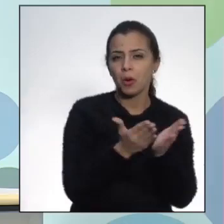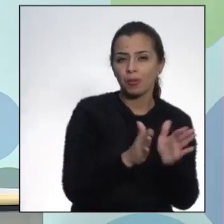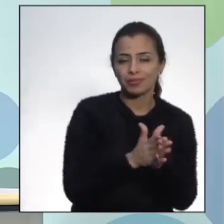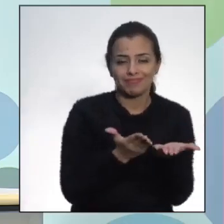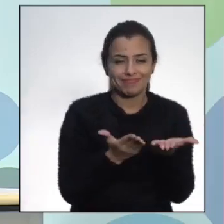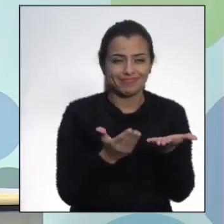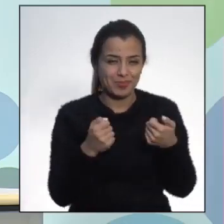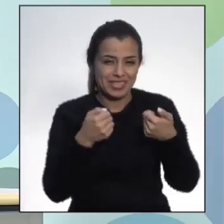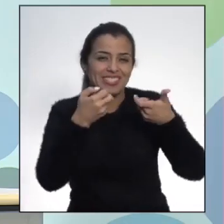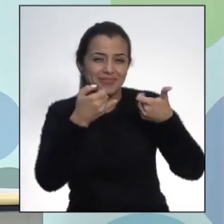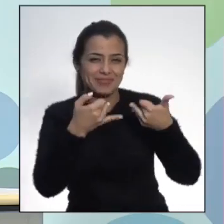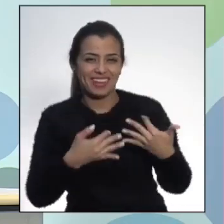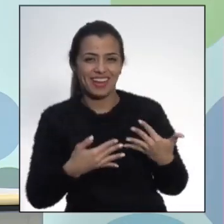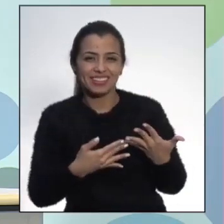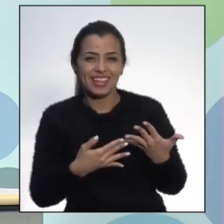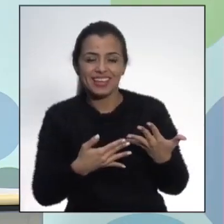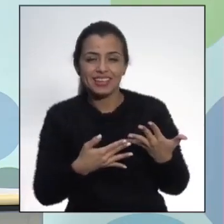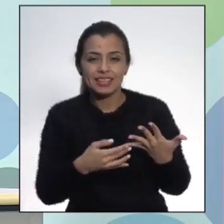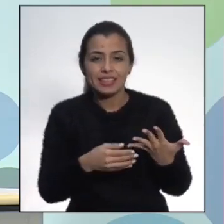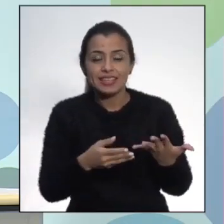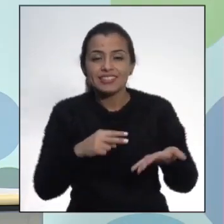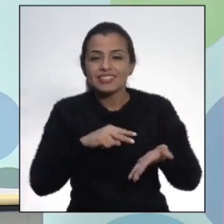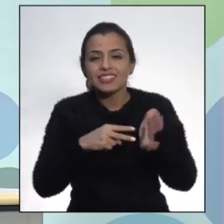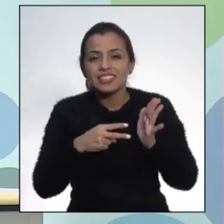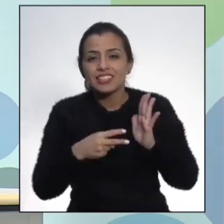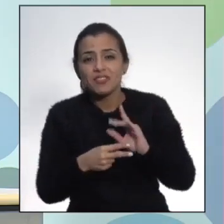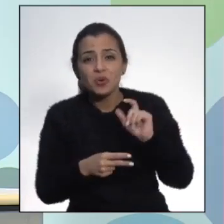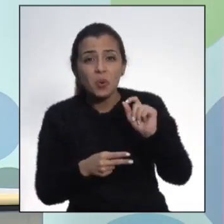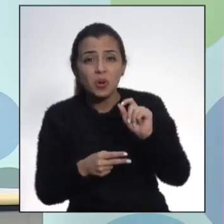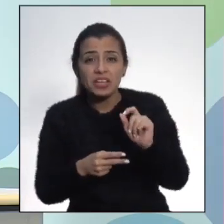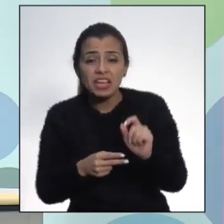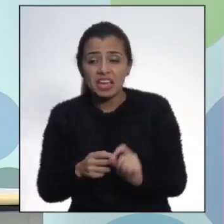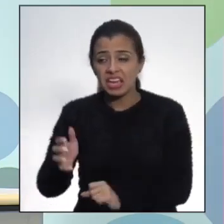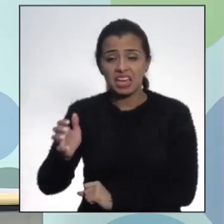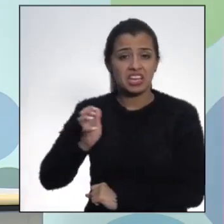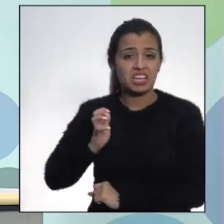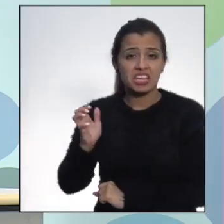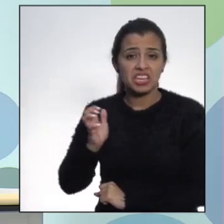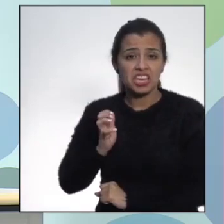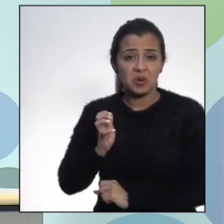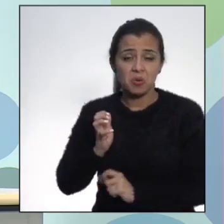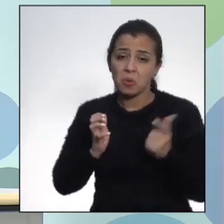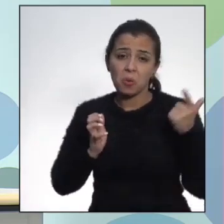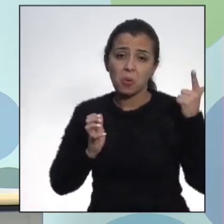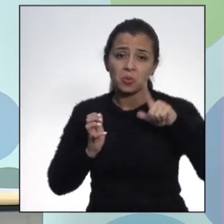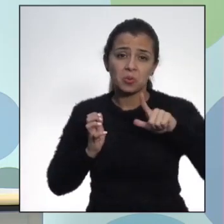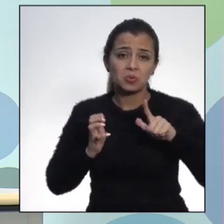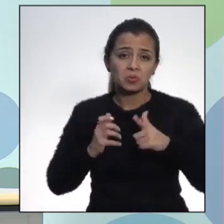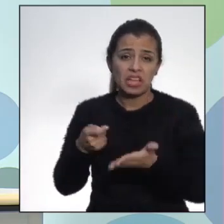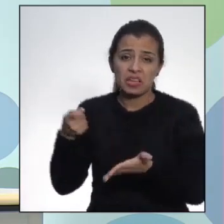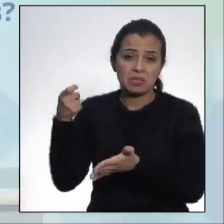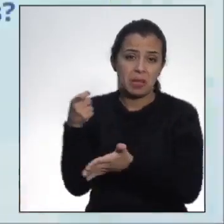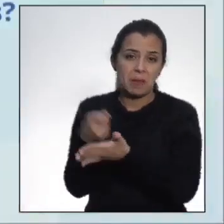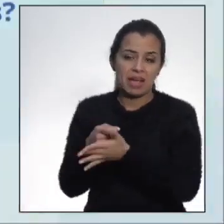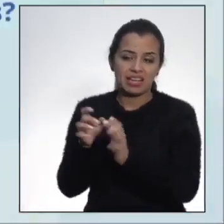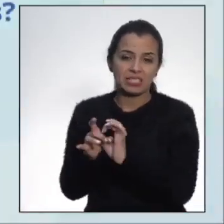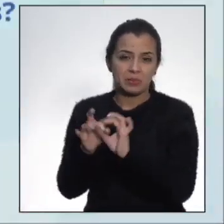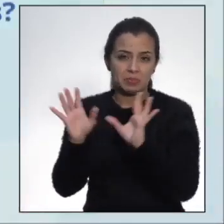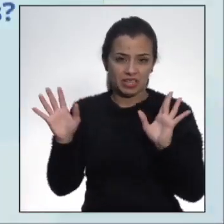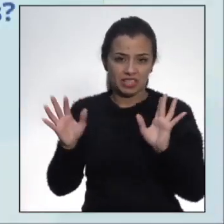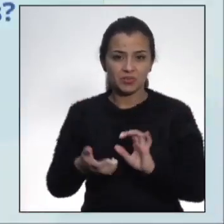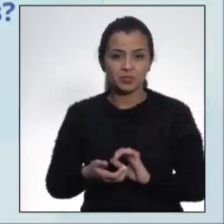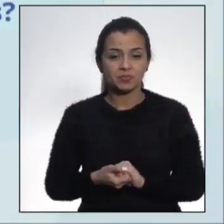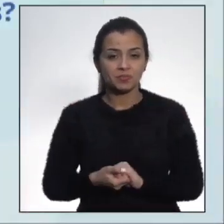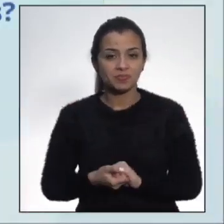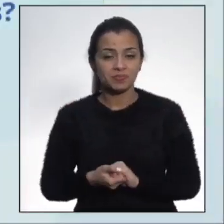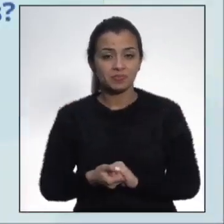leis criminais foram feitas para os pobres é dizer que para os ricos o que existe é a impunidade. O texto foi